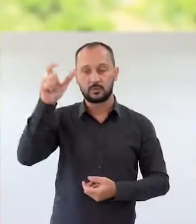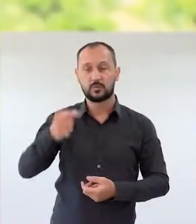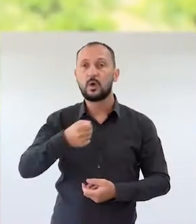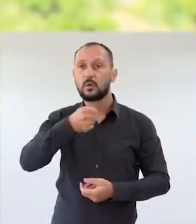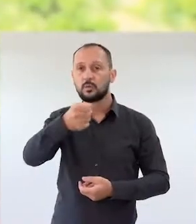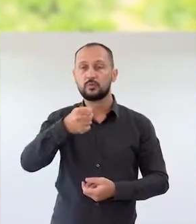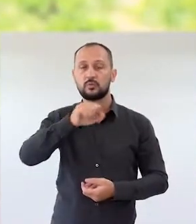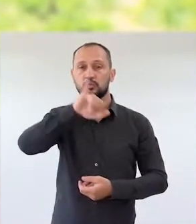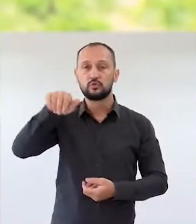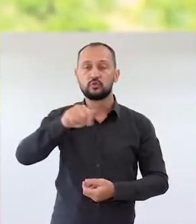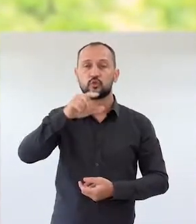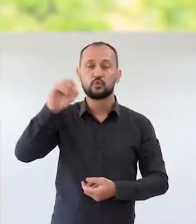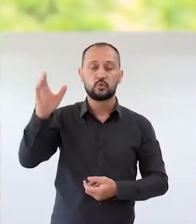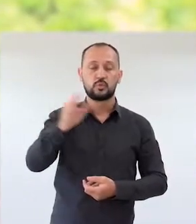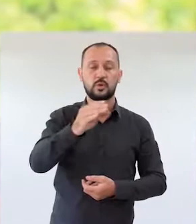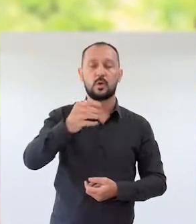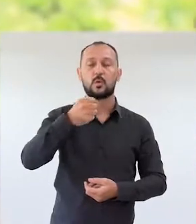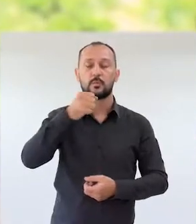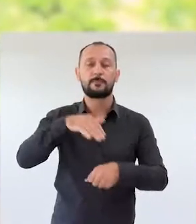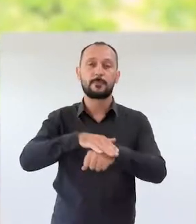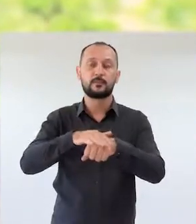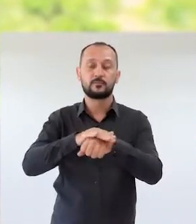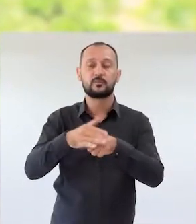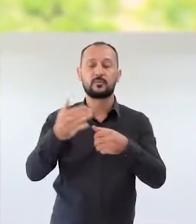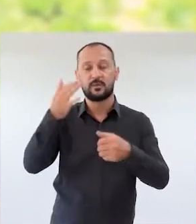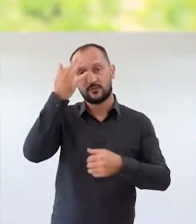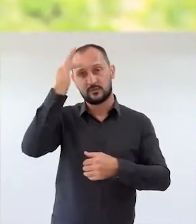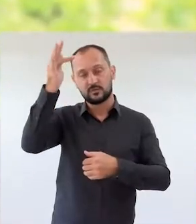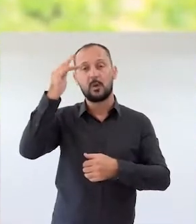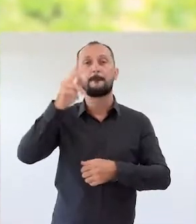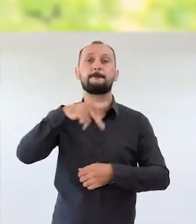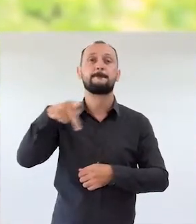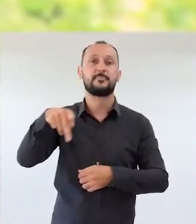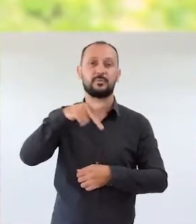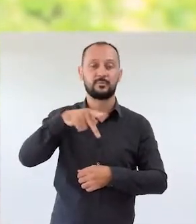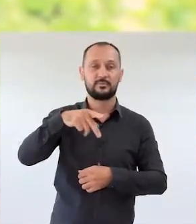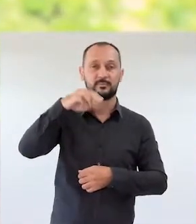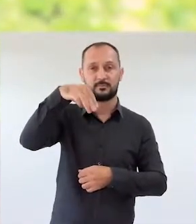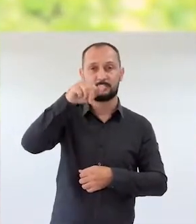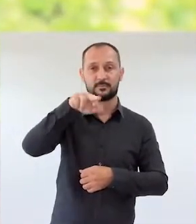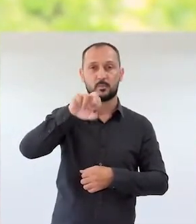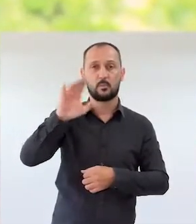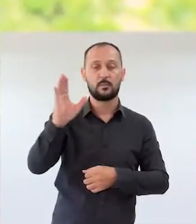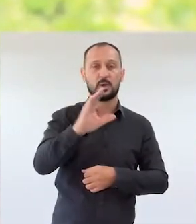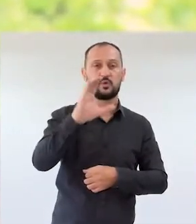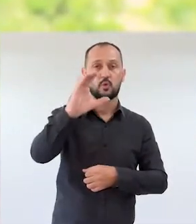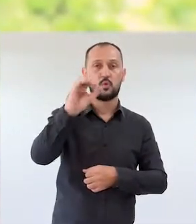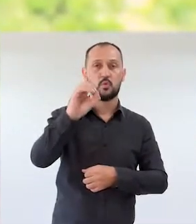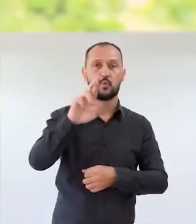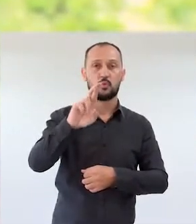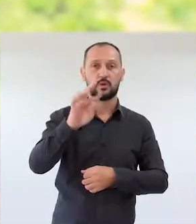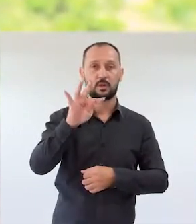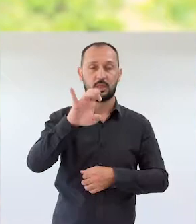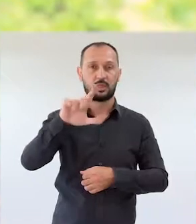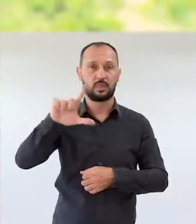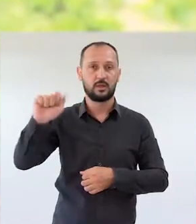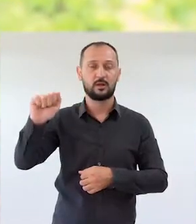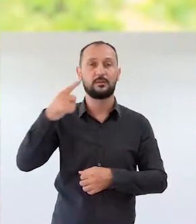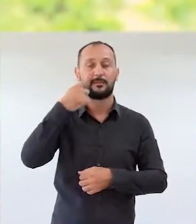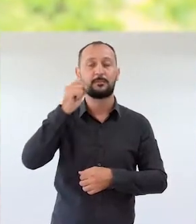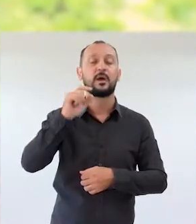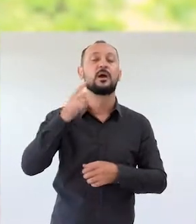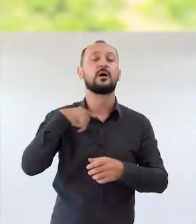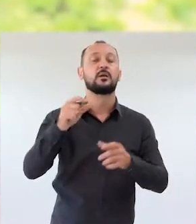O jornalista João Humberto entrevistou o escritor, filósofo e professor Mário Sérgio Cortella